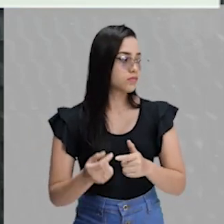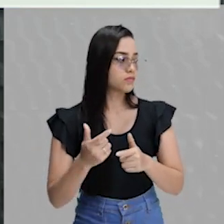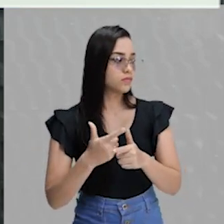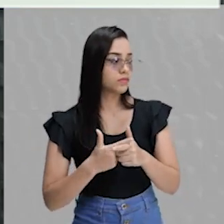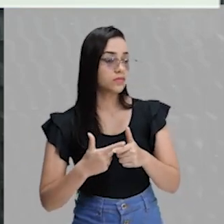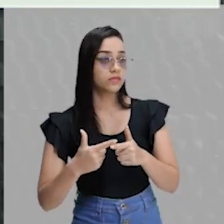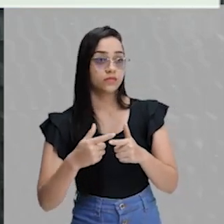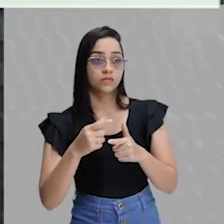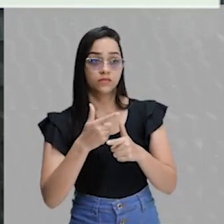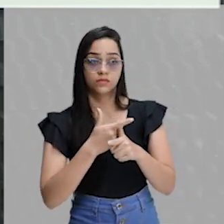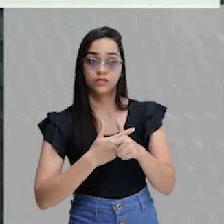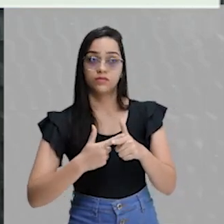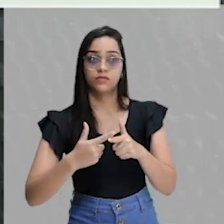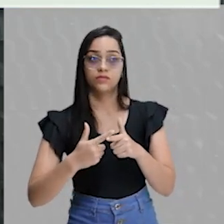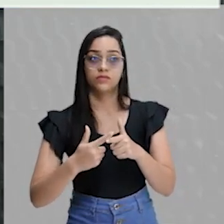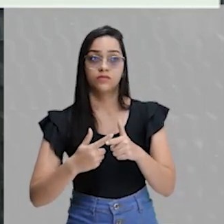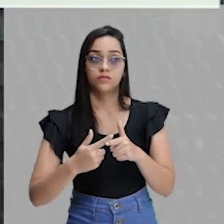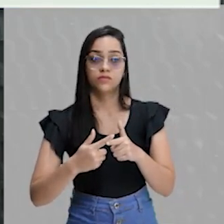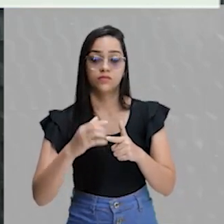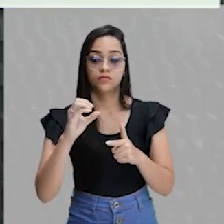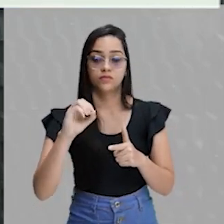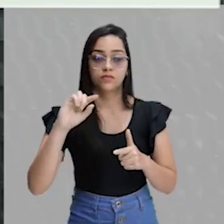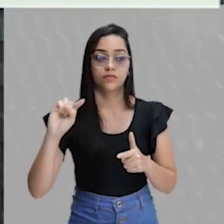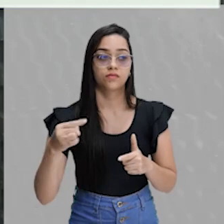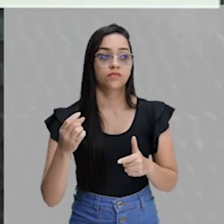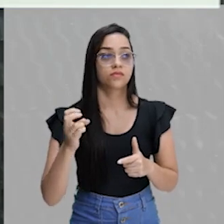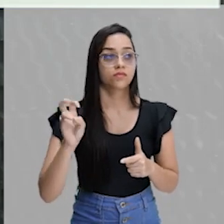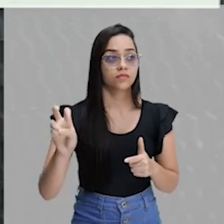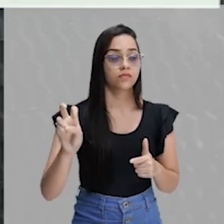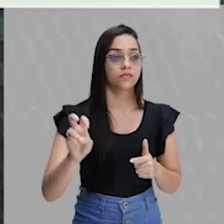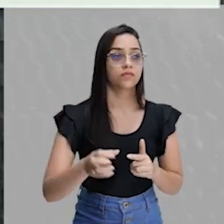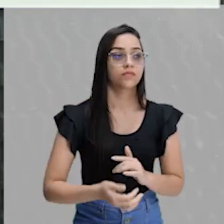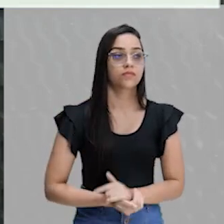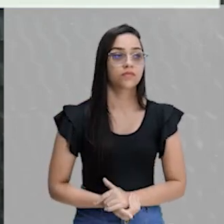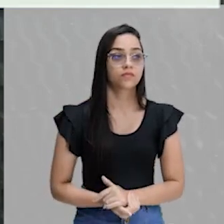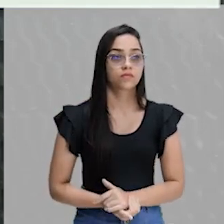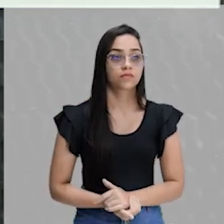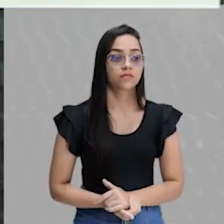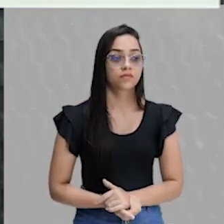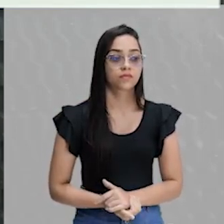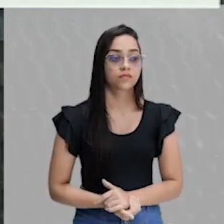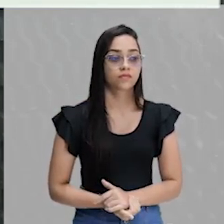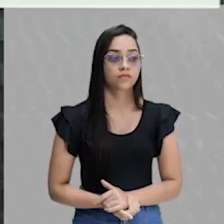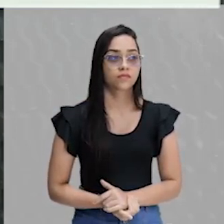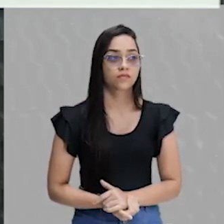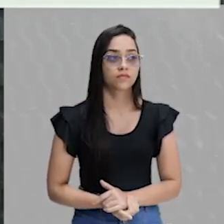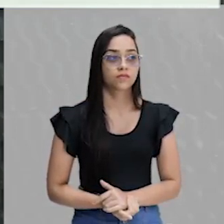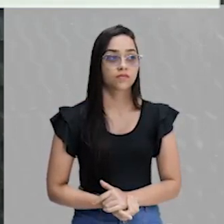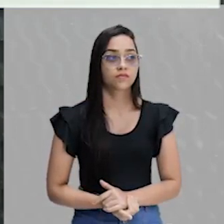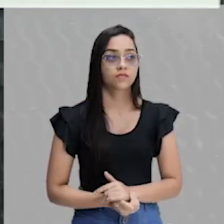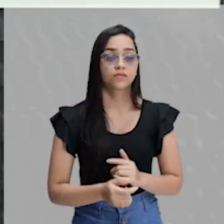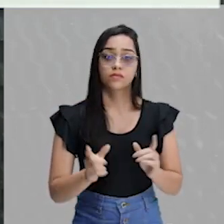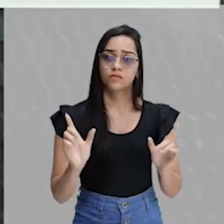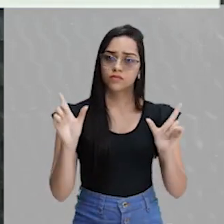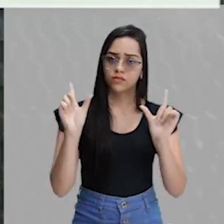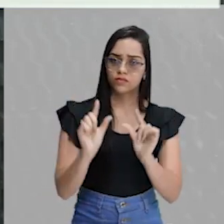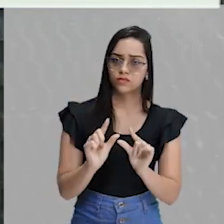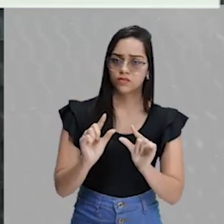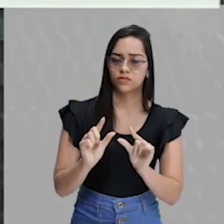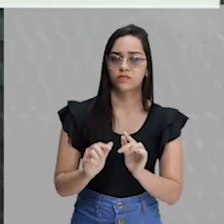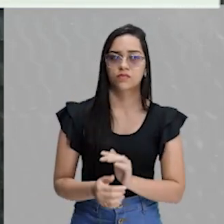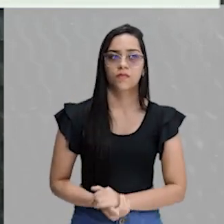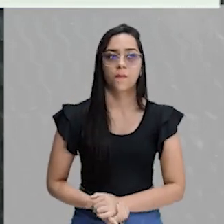dividido por 0,5. Ok? Eu vou otimizar essa